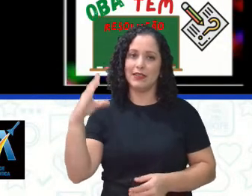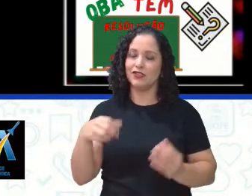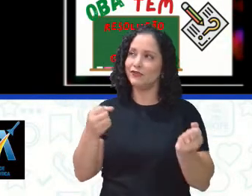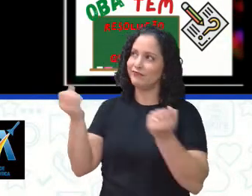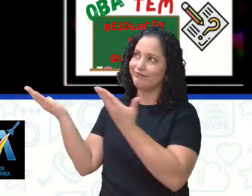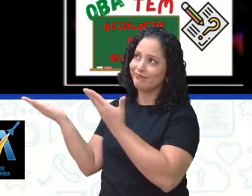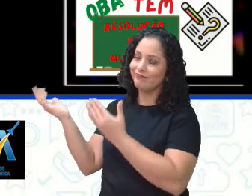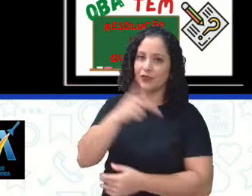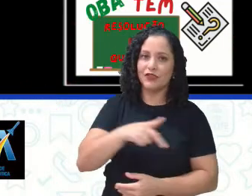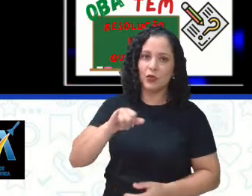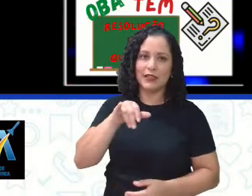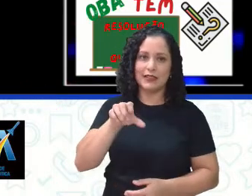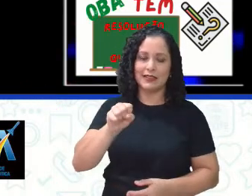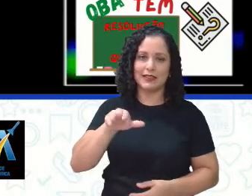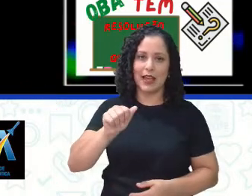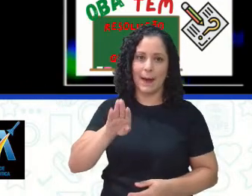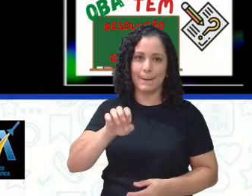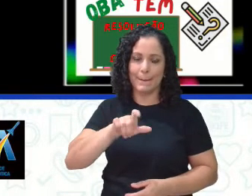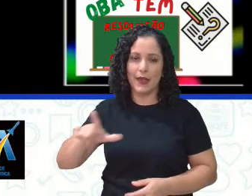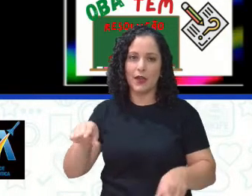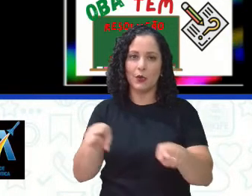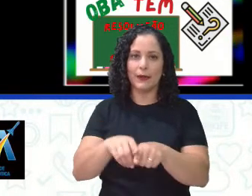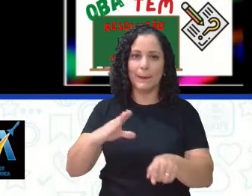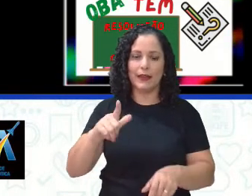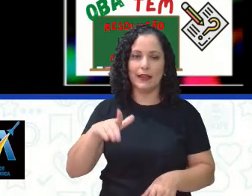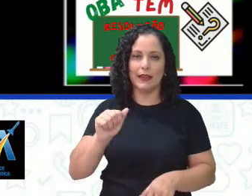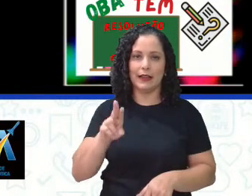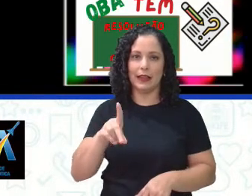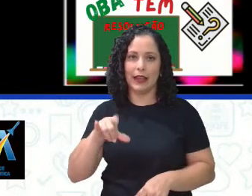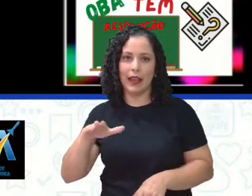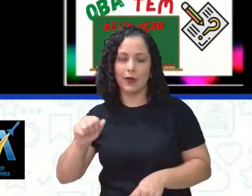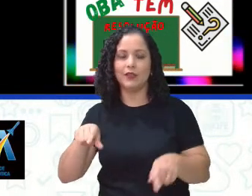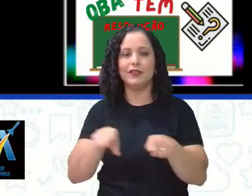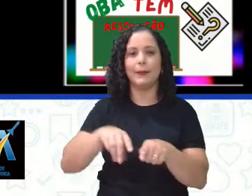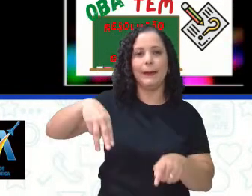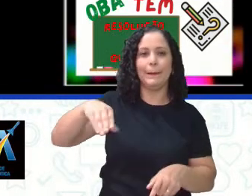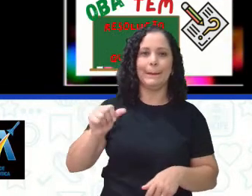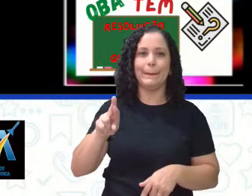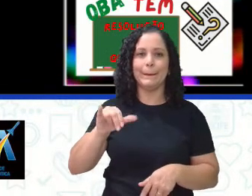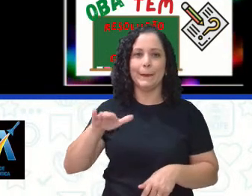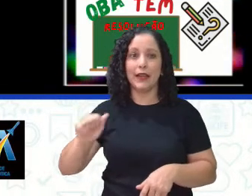Isabel, a professora Cláudia Albuquerque, a professora Maria Carolina, nós